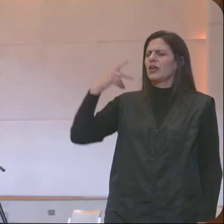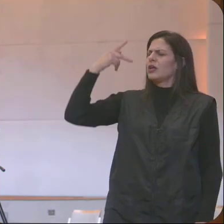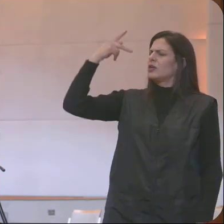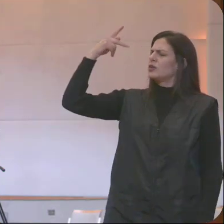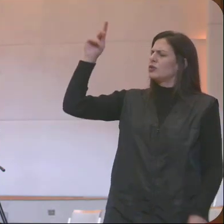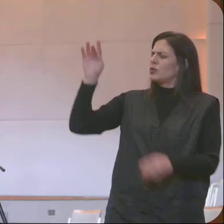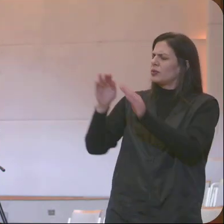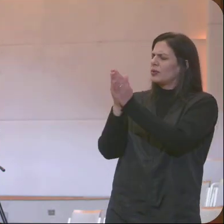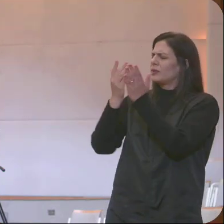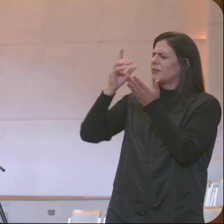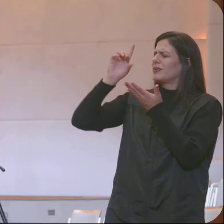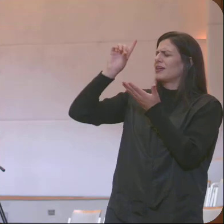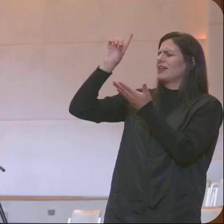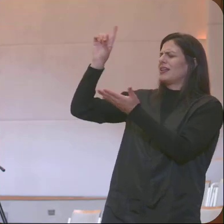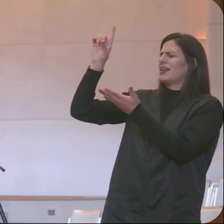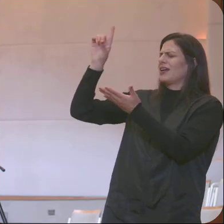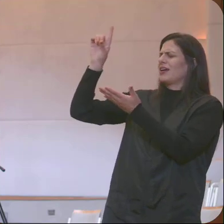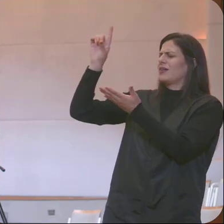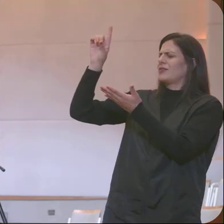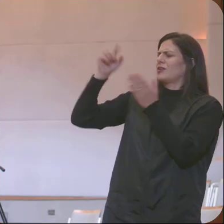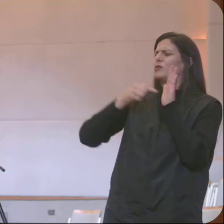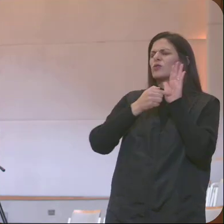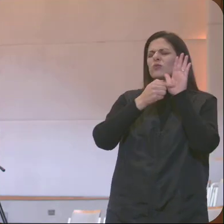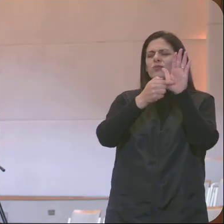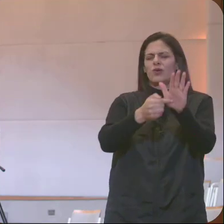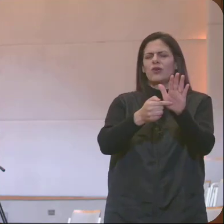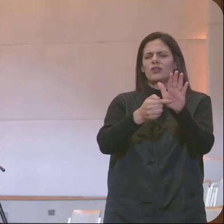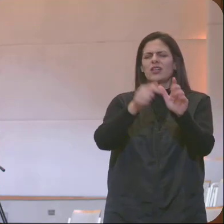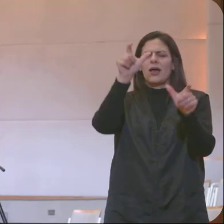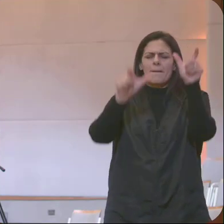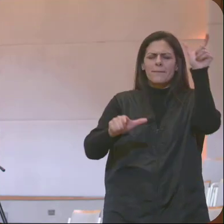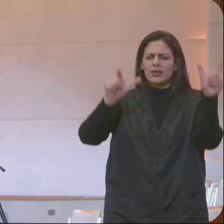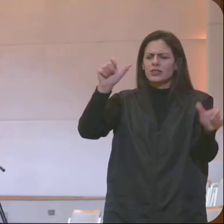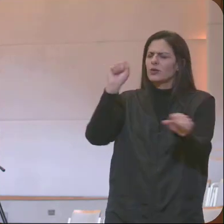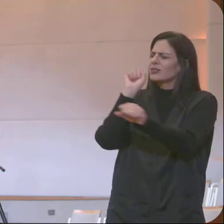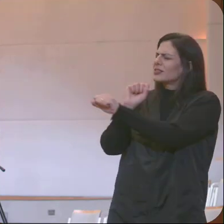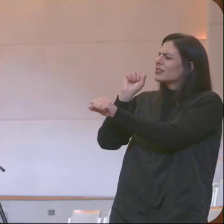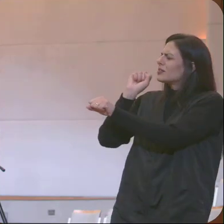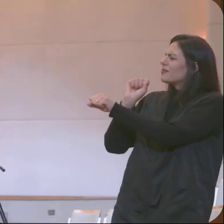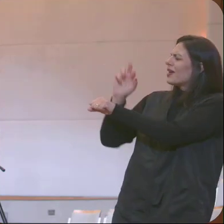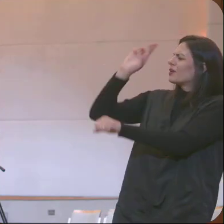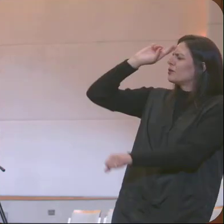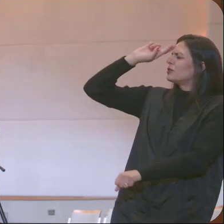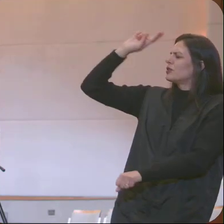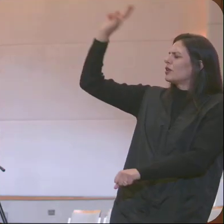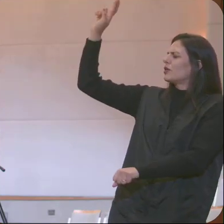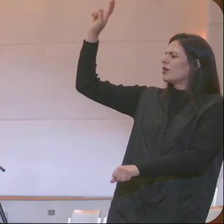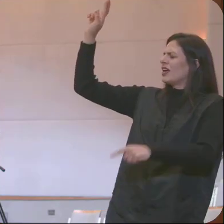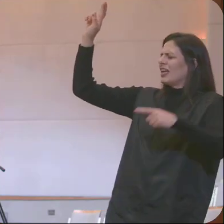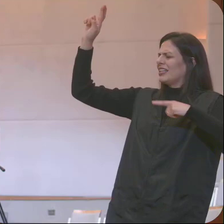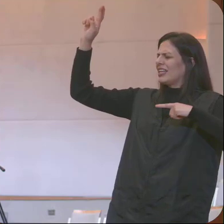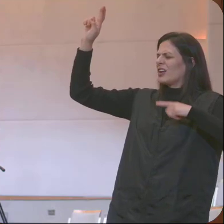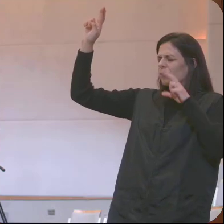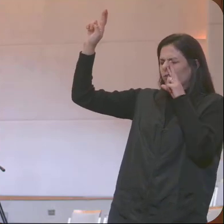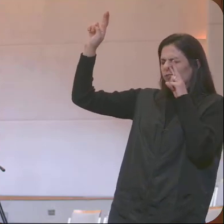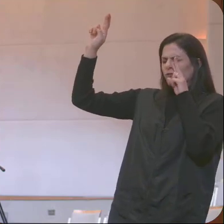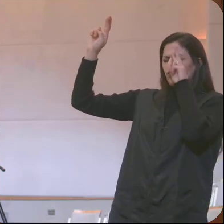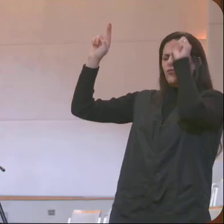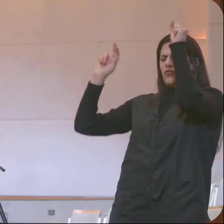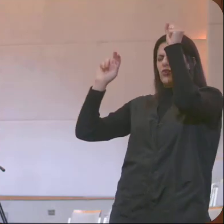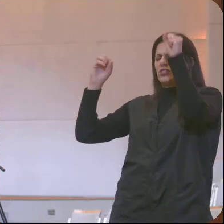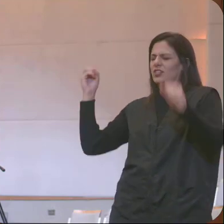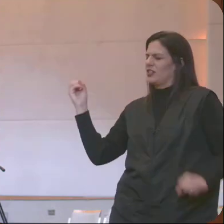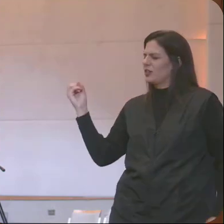que esperam no Senhor renovarão as suas forças, e nós esperamos em ti,